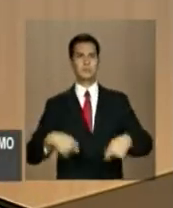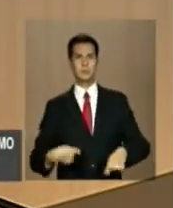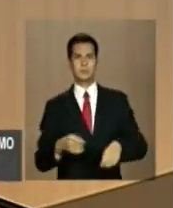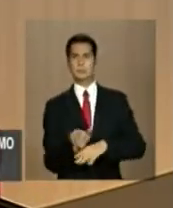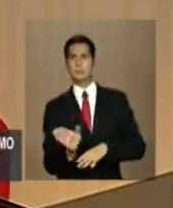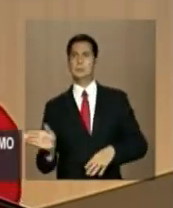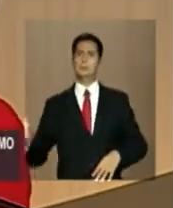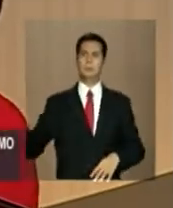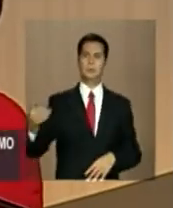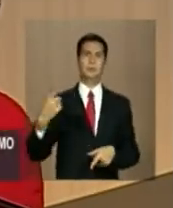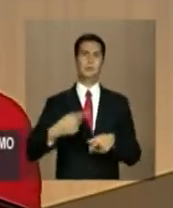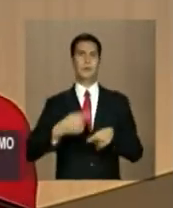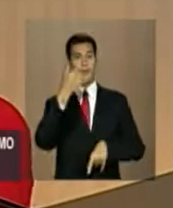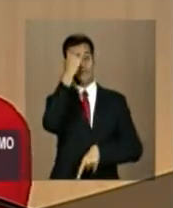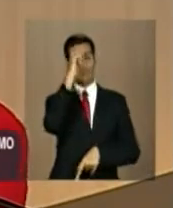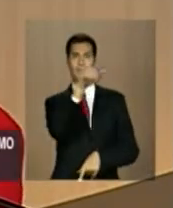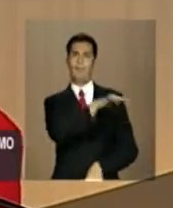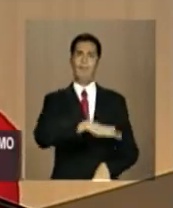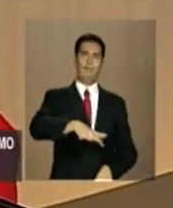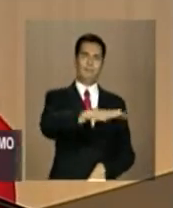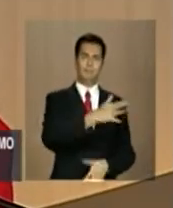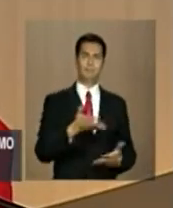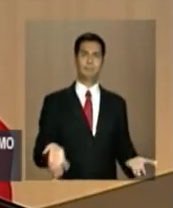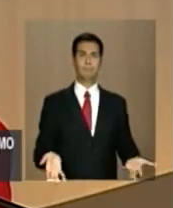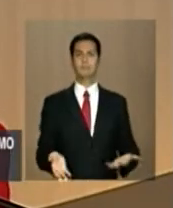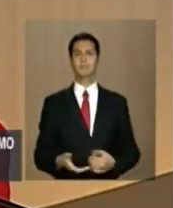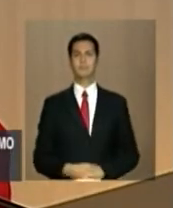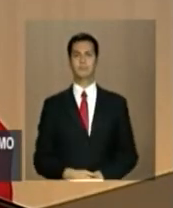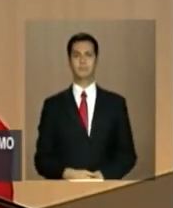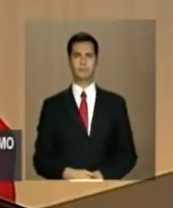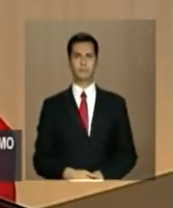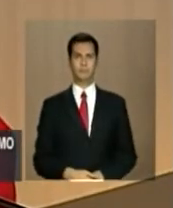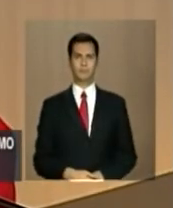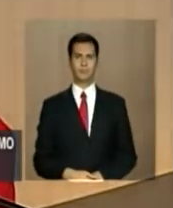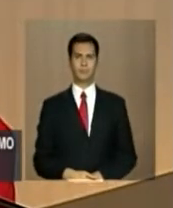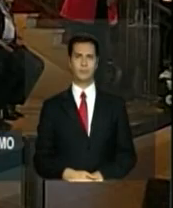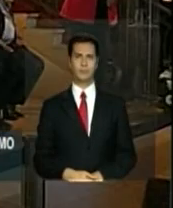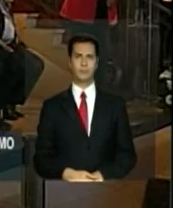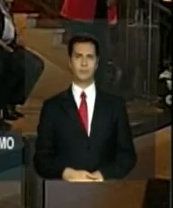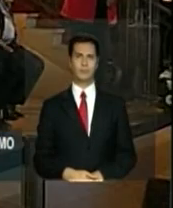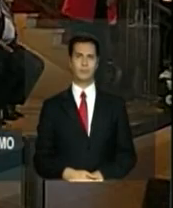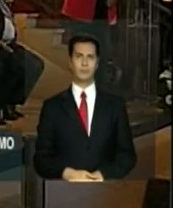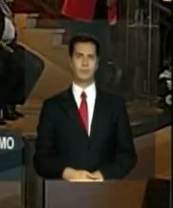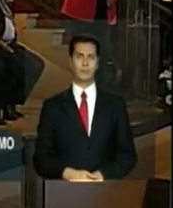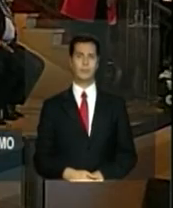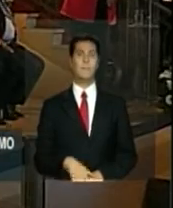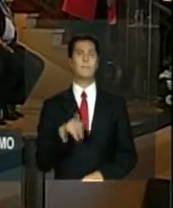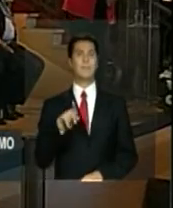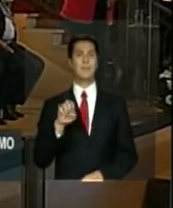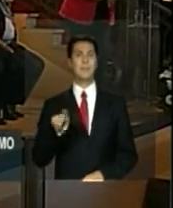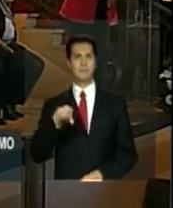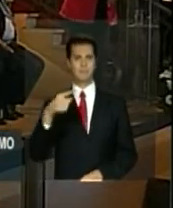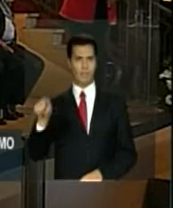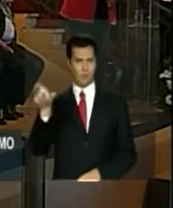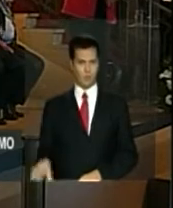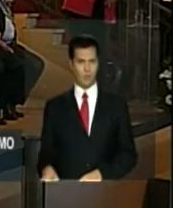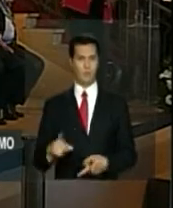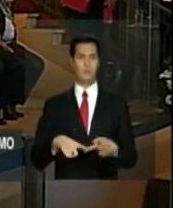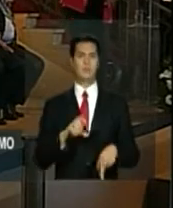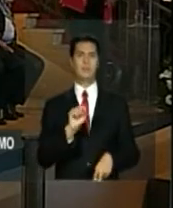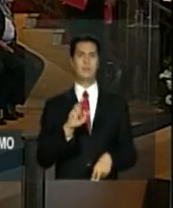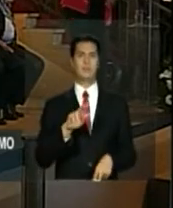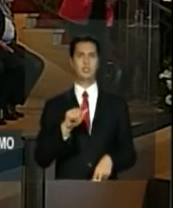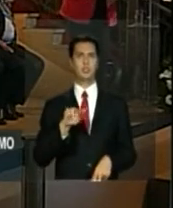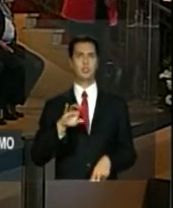de evitar aquilo. O Pezão e eu e você, Sérgio, sabemos como foi difícil, onde